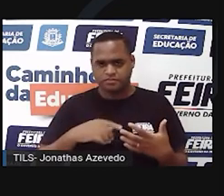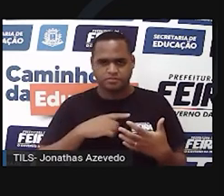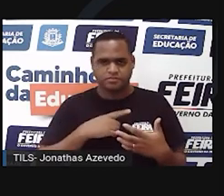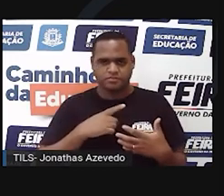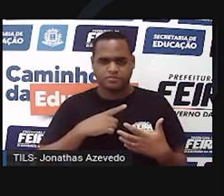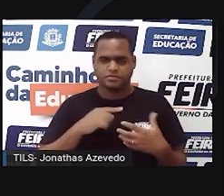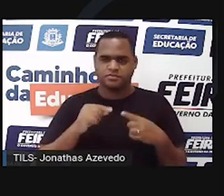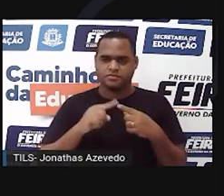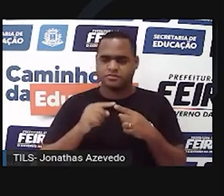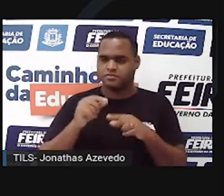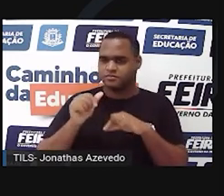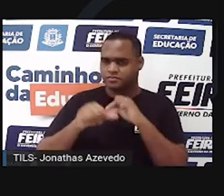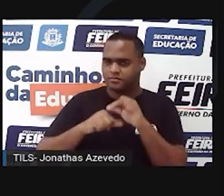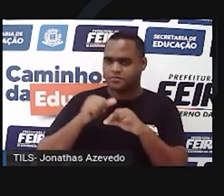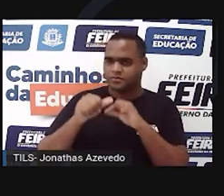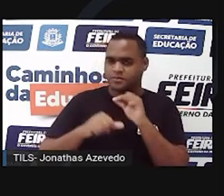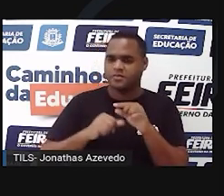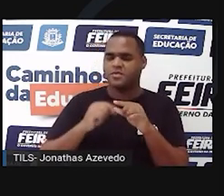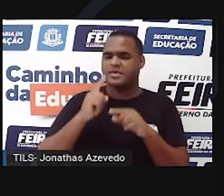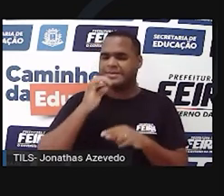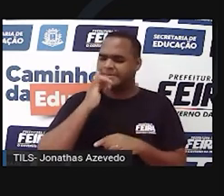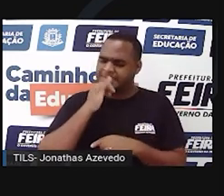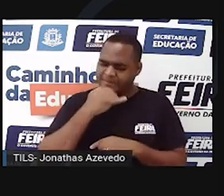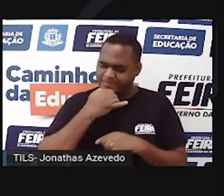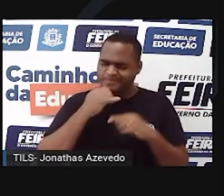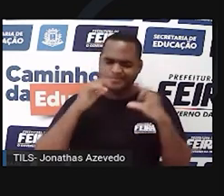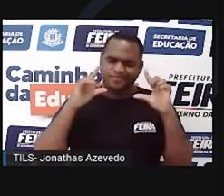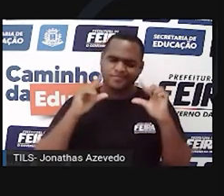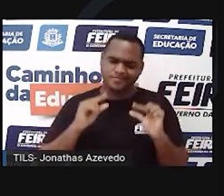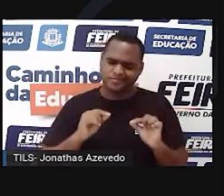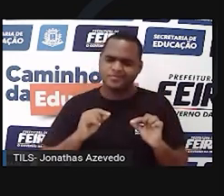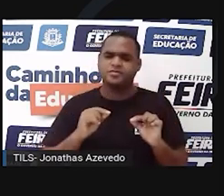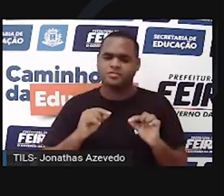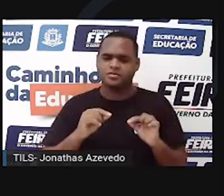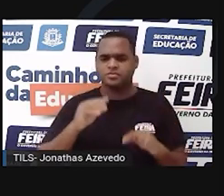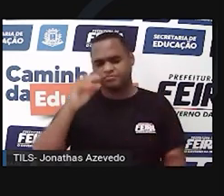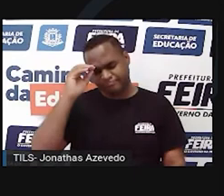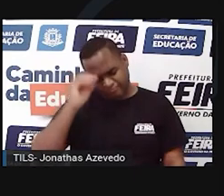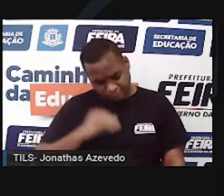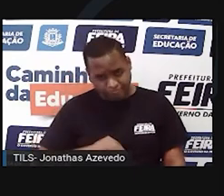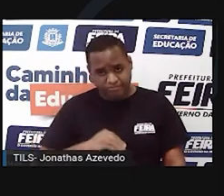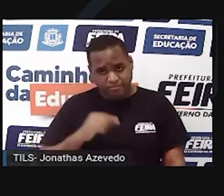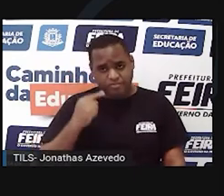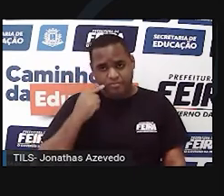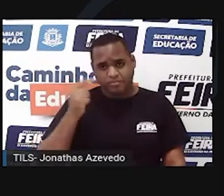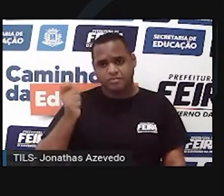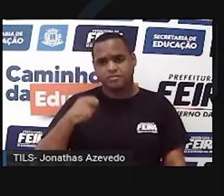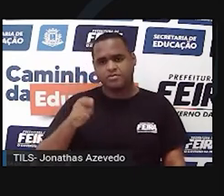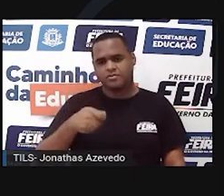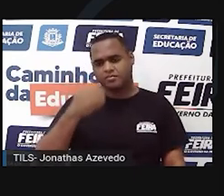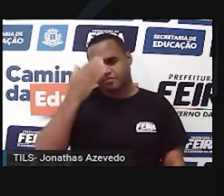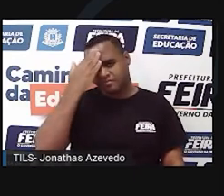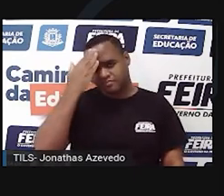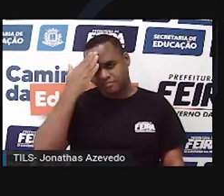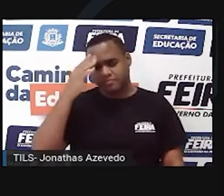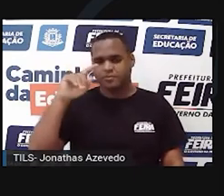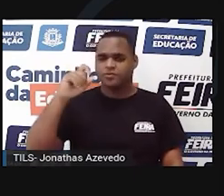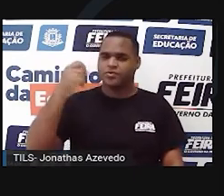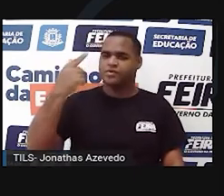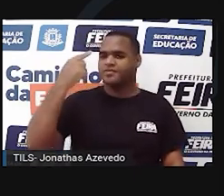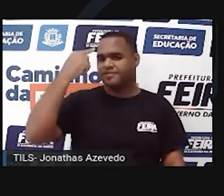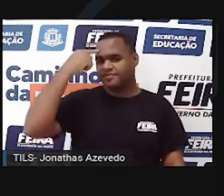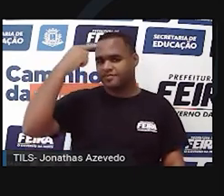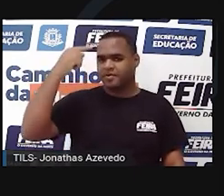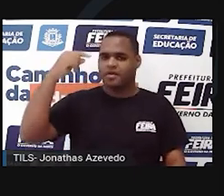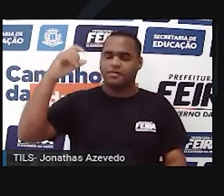ficando cada vez mais quente. E, com isso, fica mais complicado de se viver. Você já